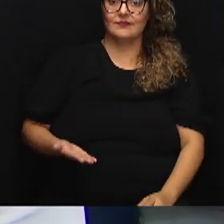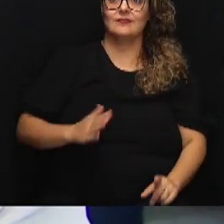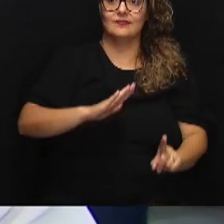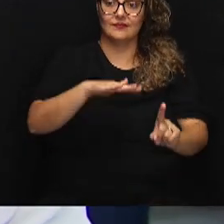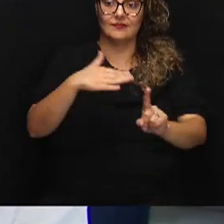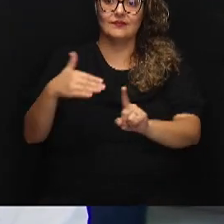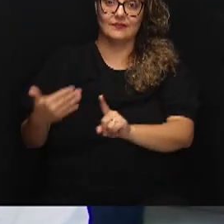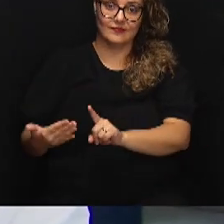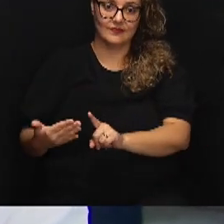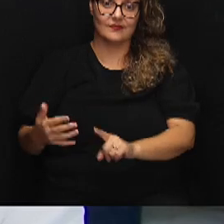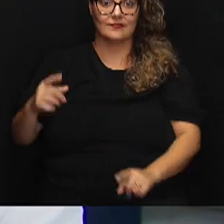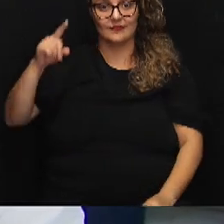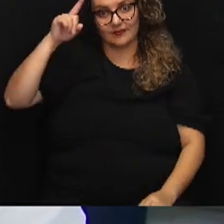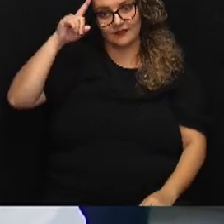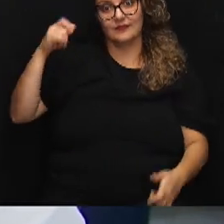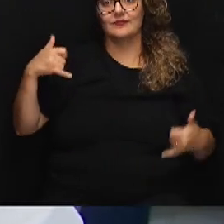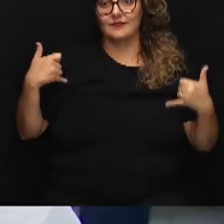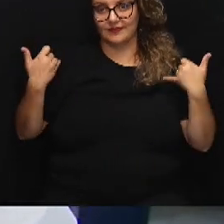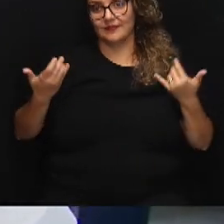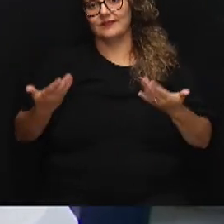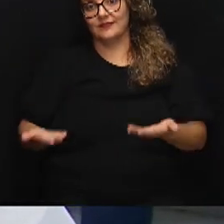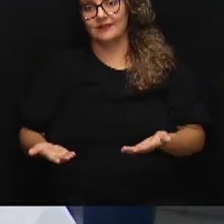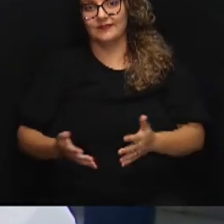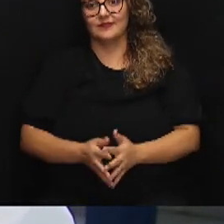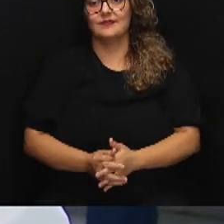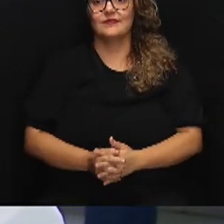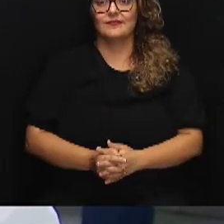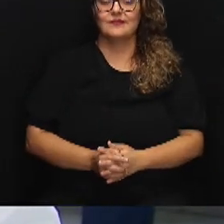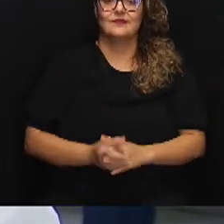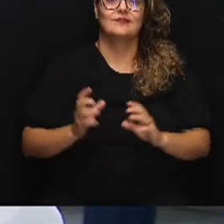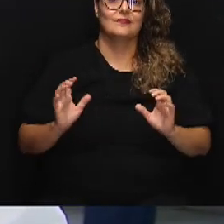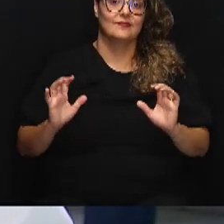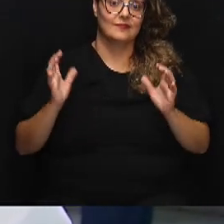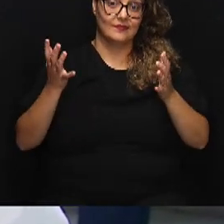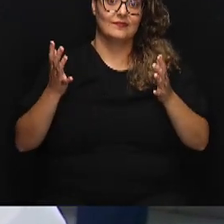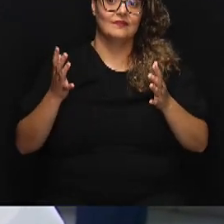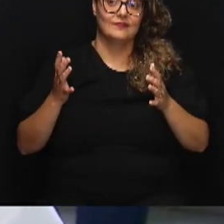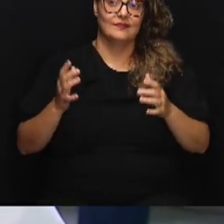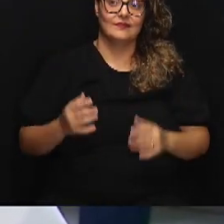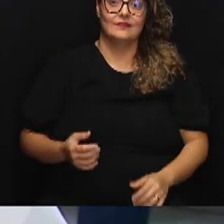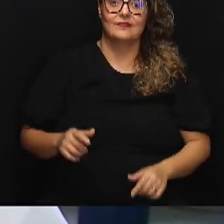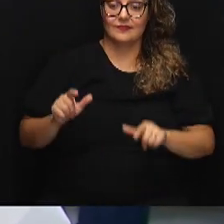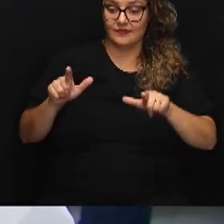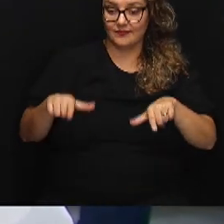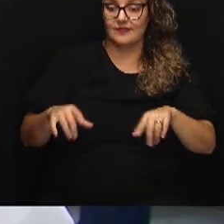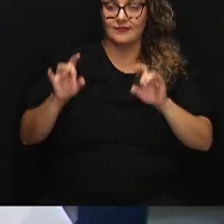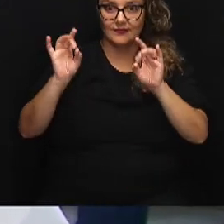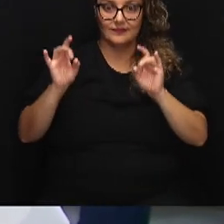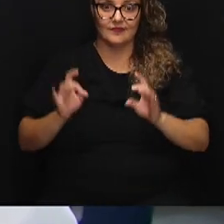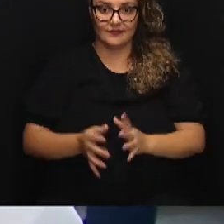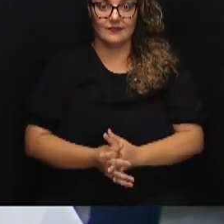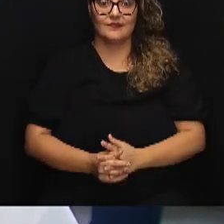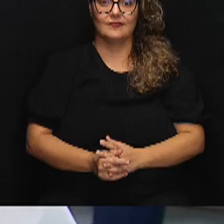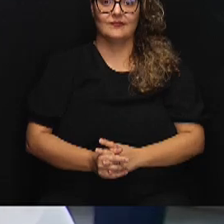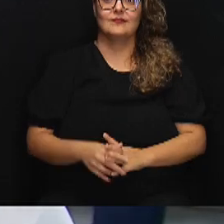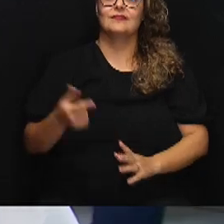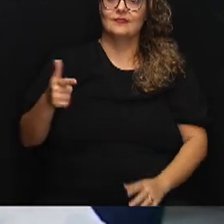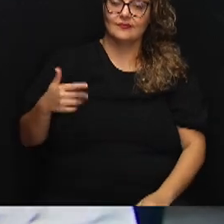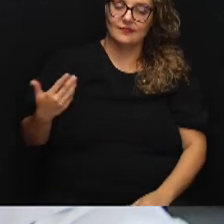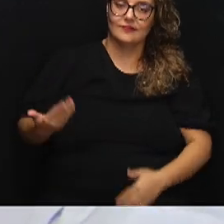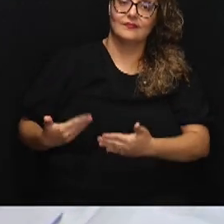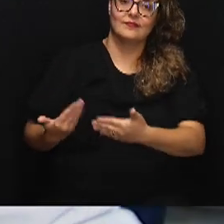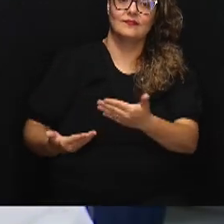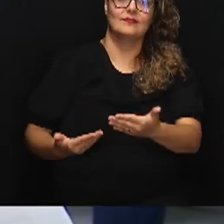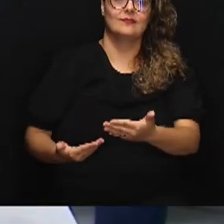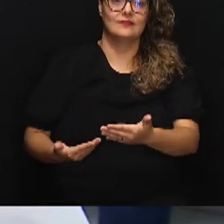homenageando no dia do seu aniversário, um evento pontual, mas isso permanece e repercute